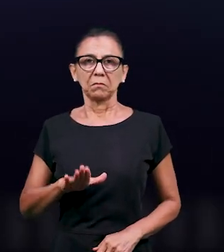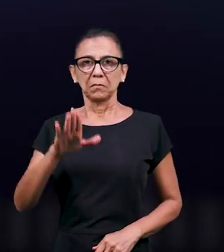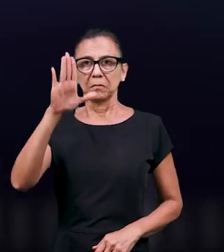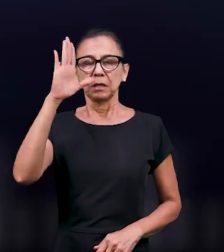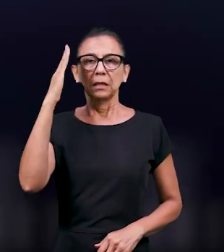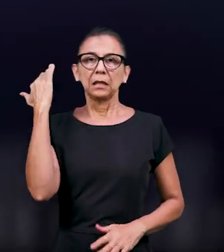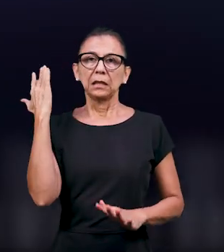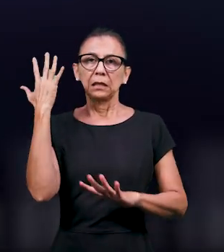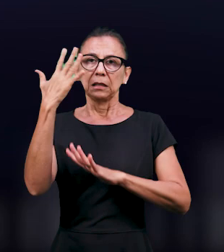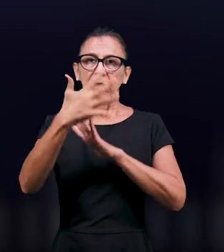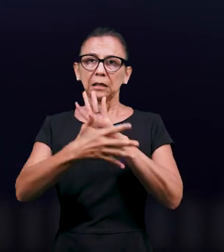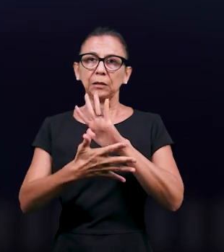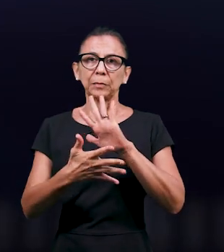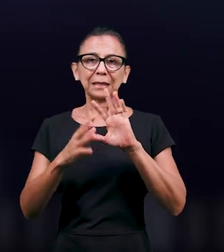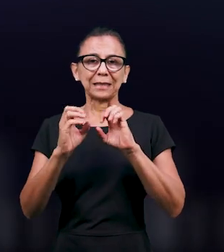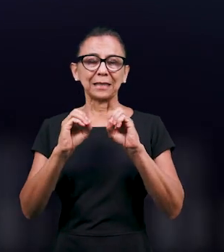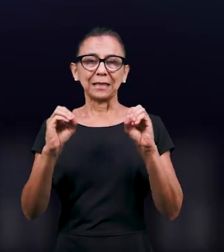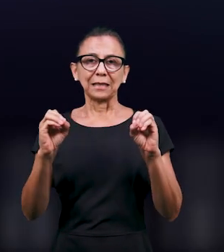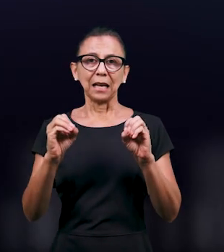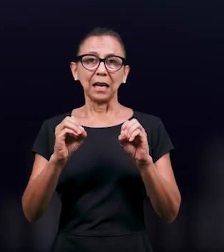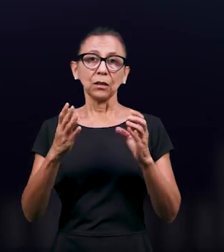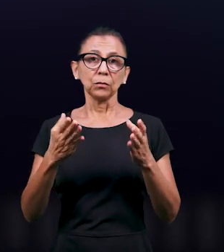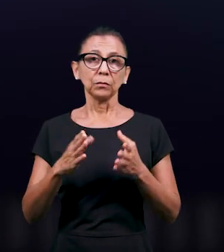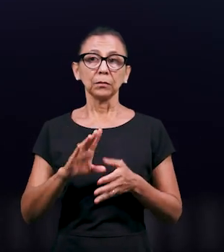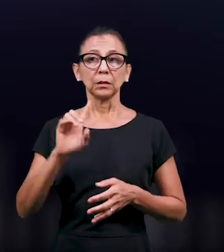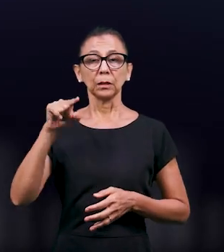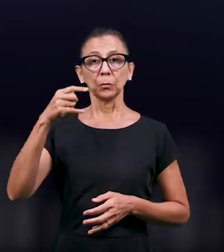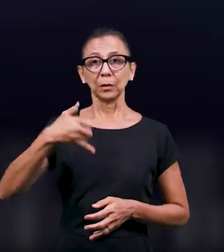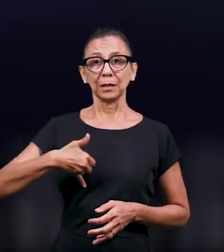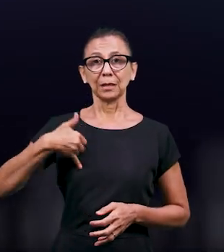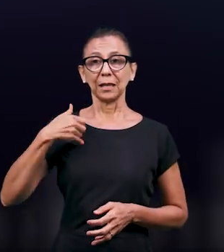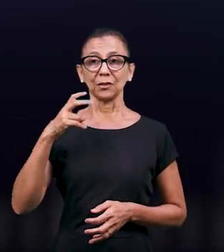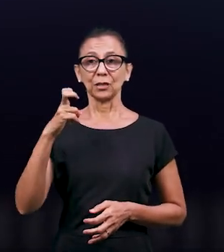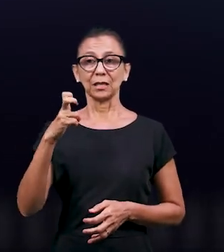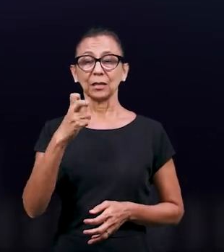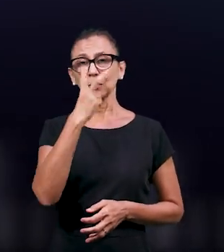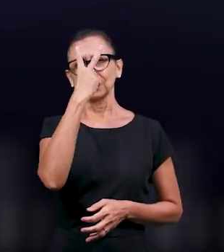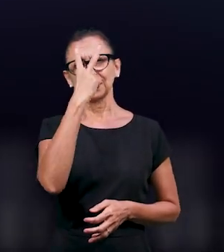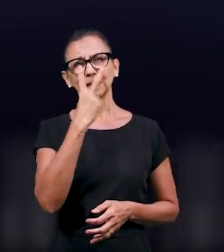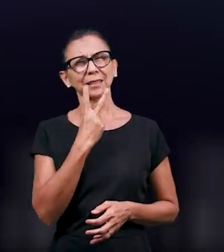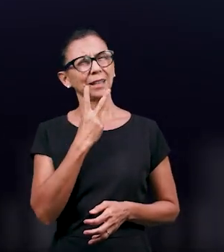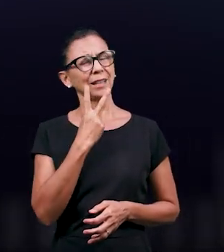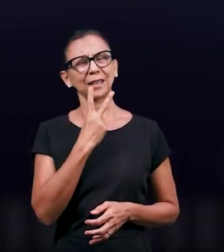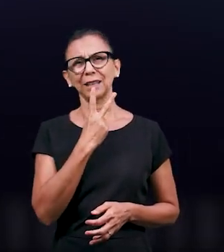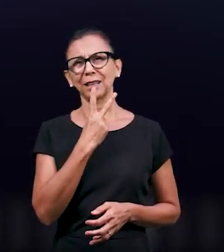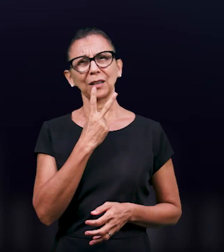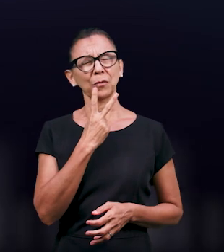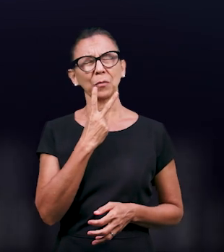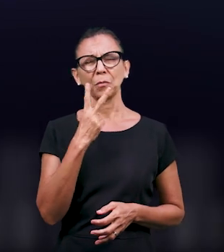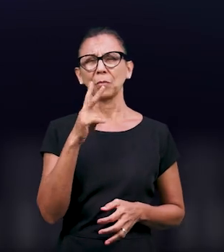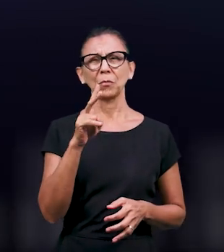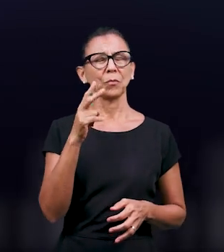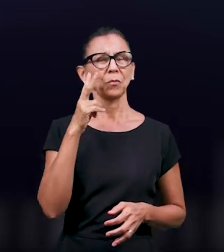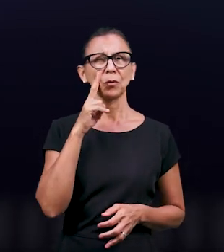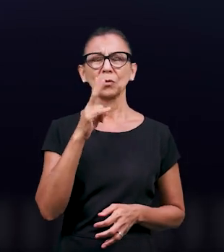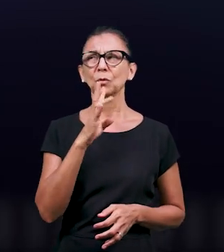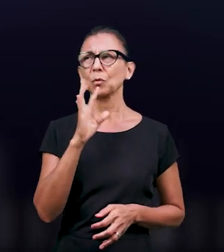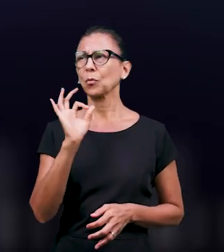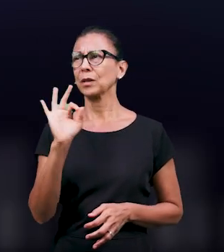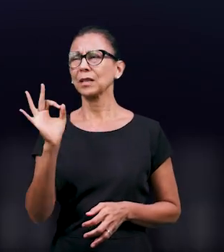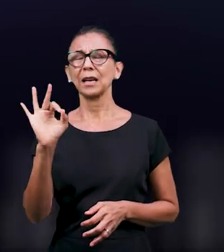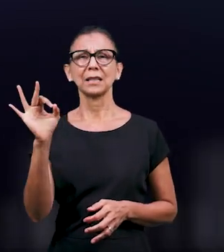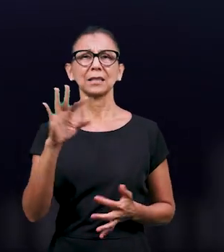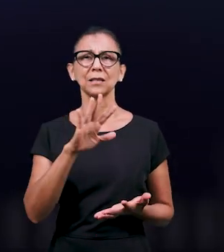Libras e ele tornou-se cego. Né? Com 5 anos de idade ele já era cego, então ele não teve um conhecimento de mundo, então ele não conhece as